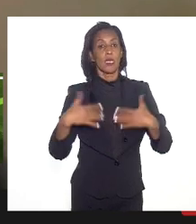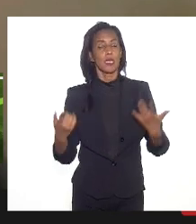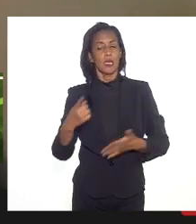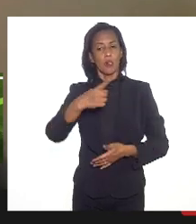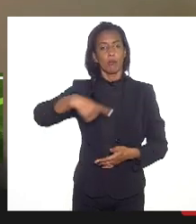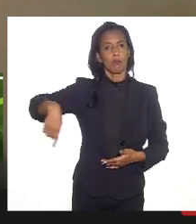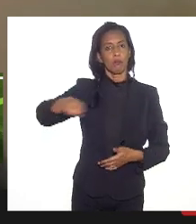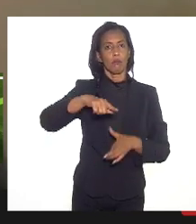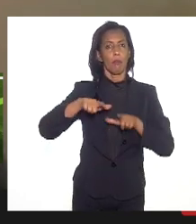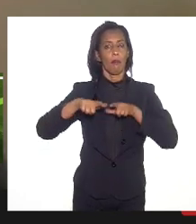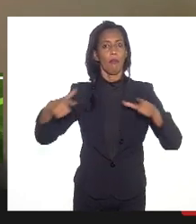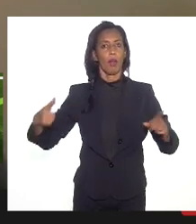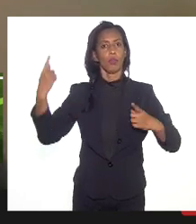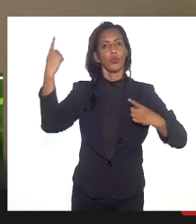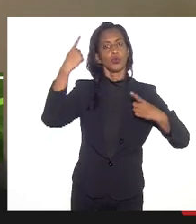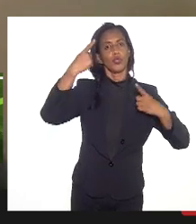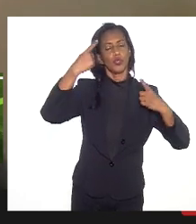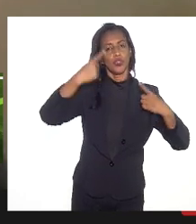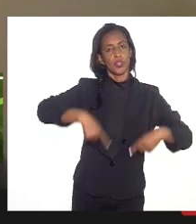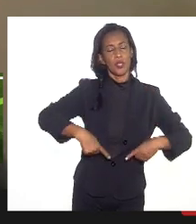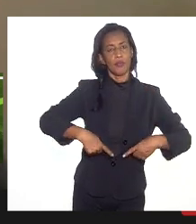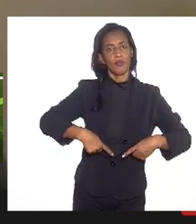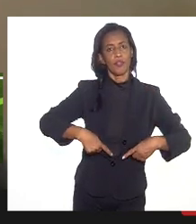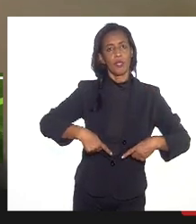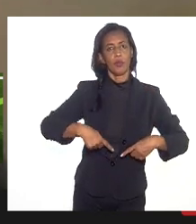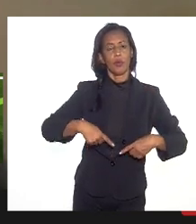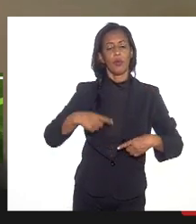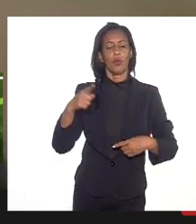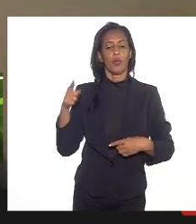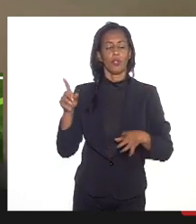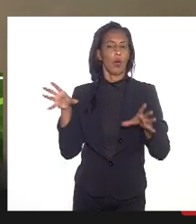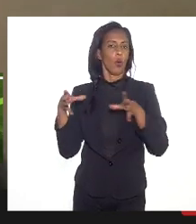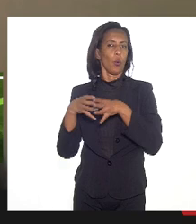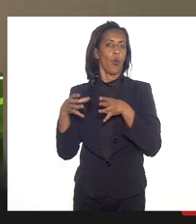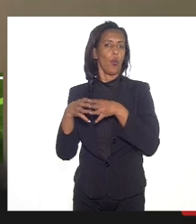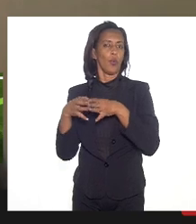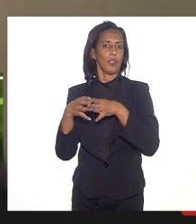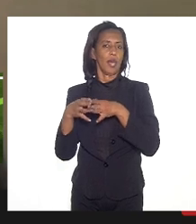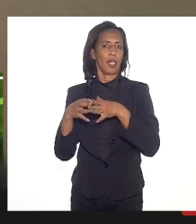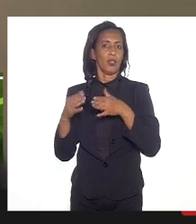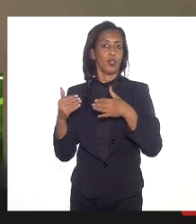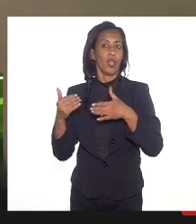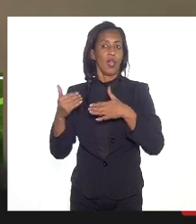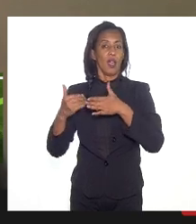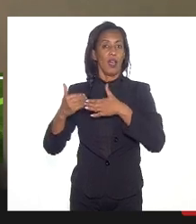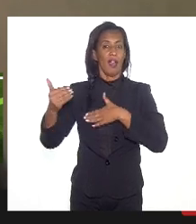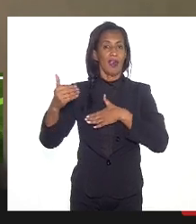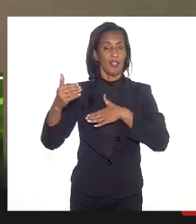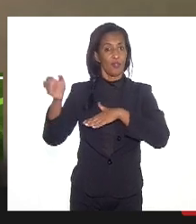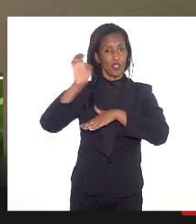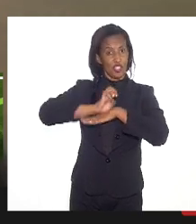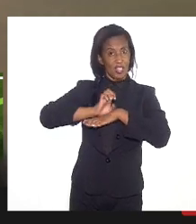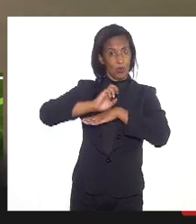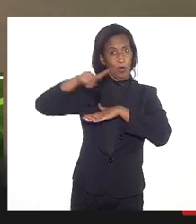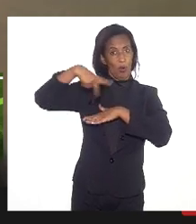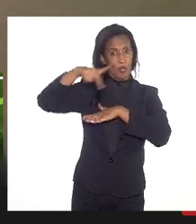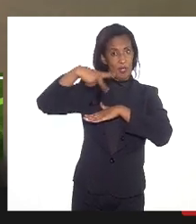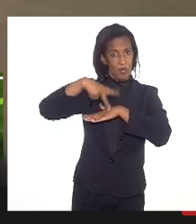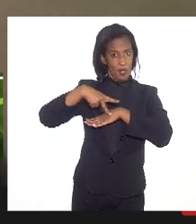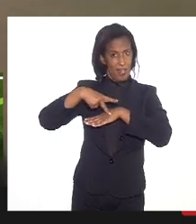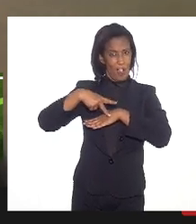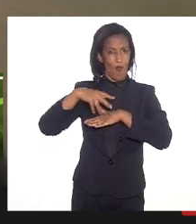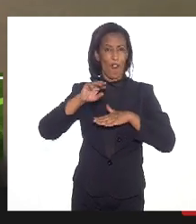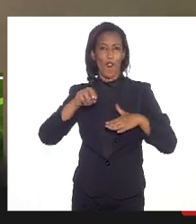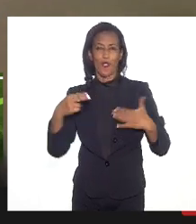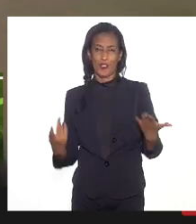dos maiores desafios das comunidades quilombolas a nível estadual e nacional, qual seja a titulação